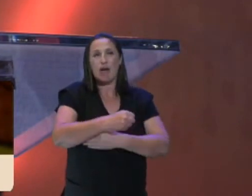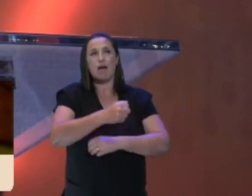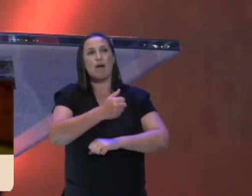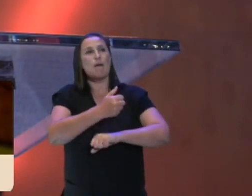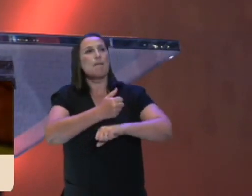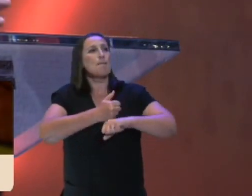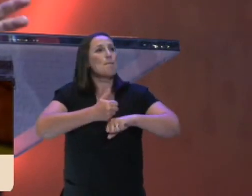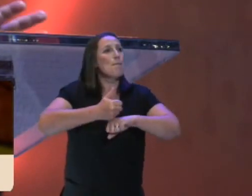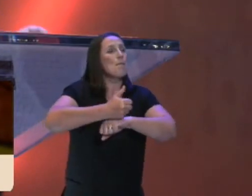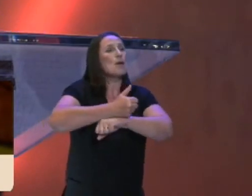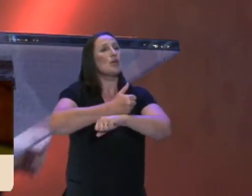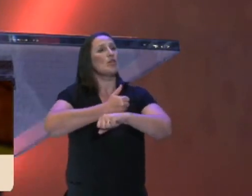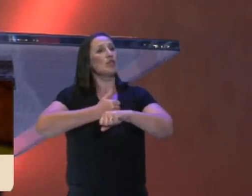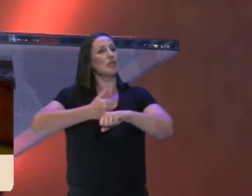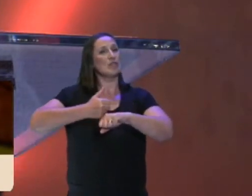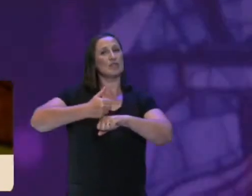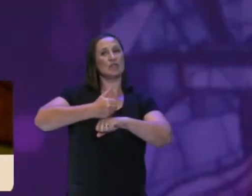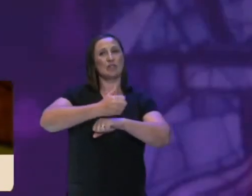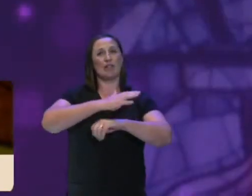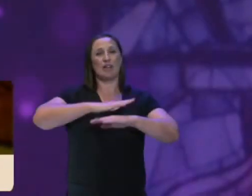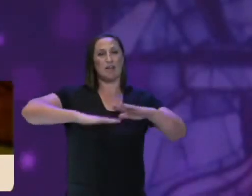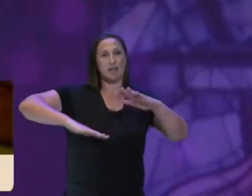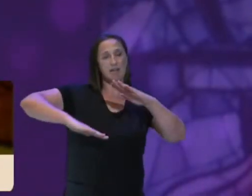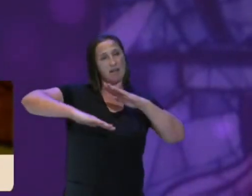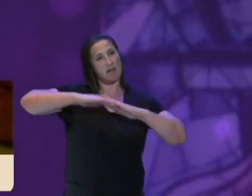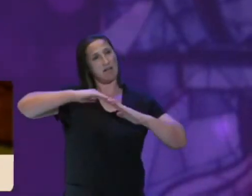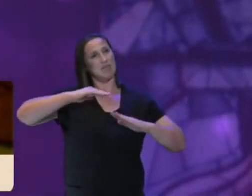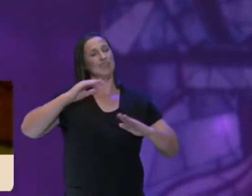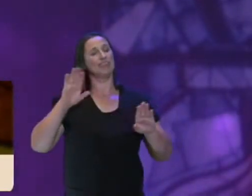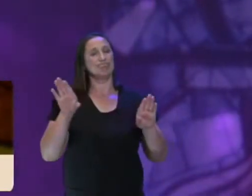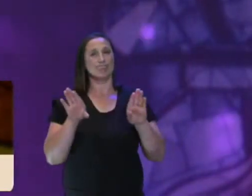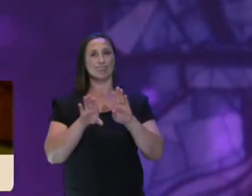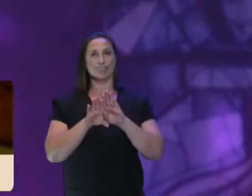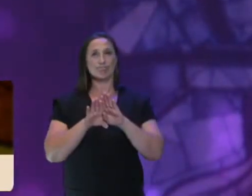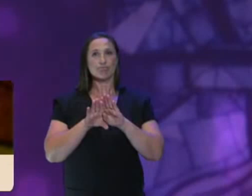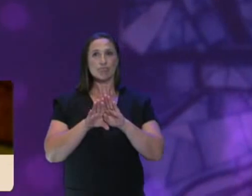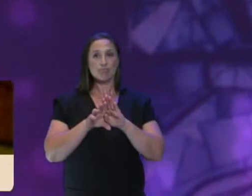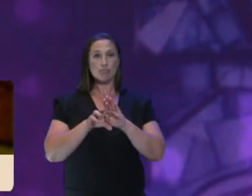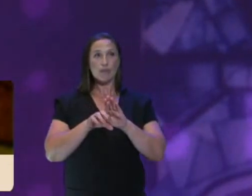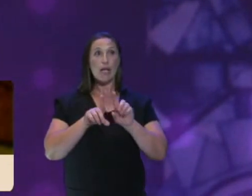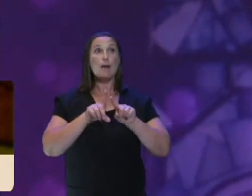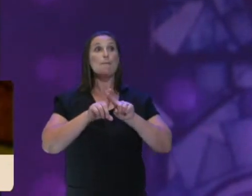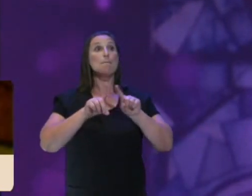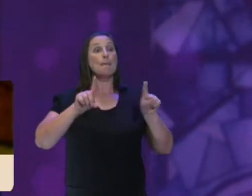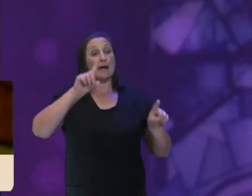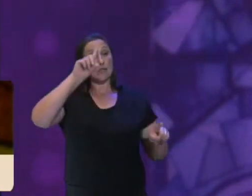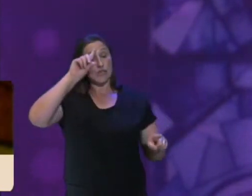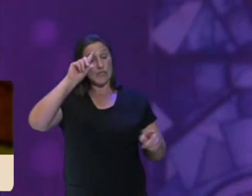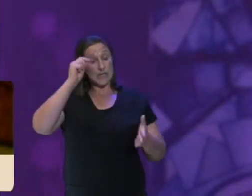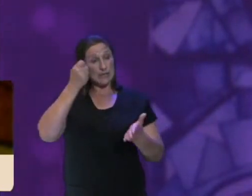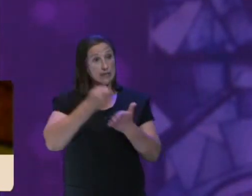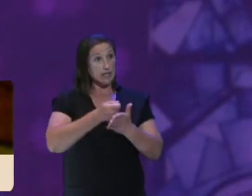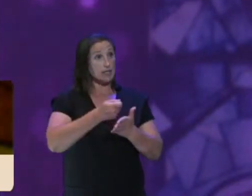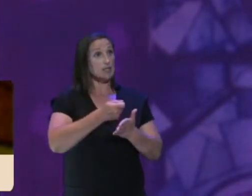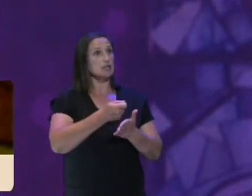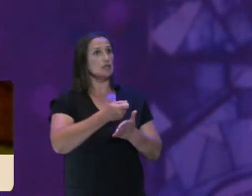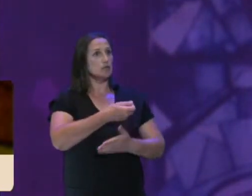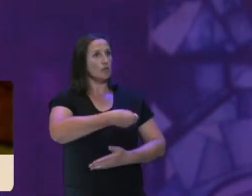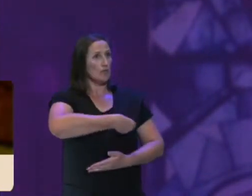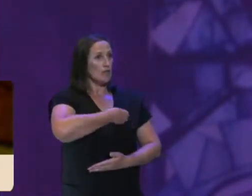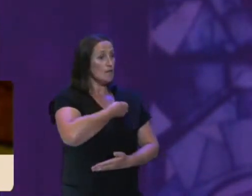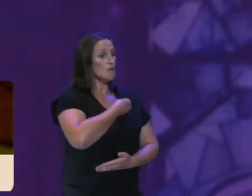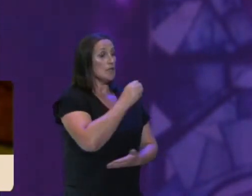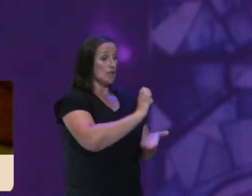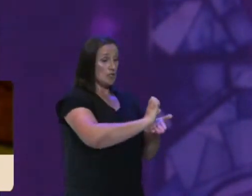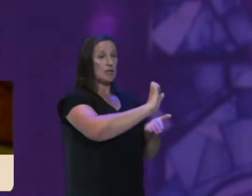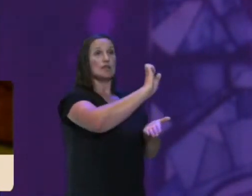profissional. A gente fica lá no cantinho da gente. Mas foi decisivo na vida de Elias